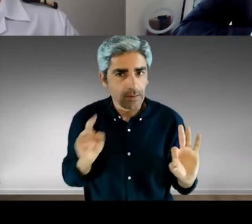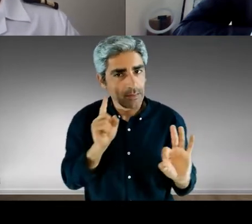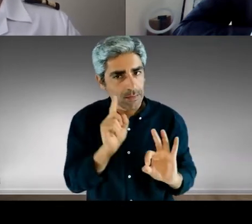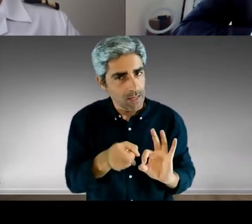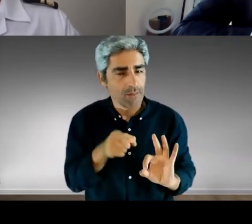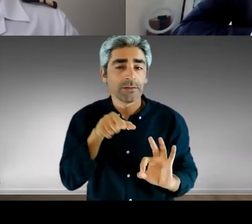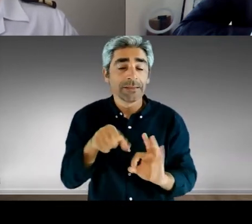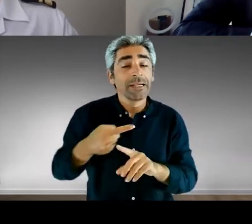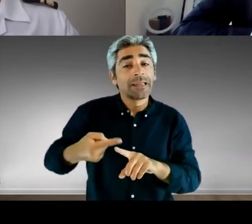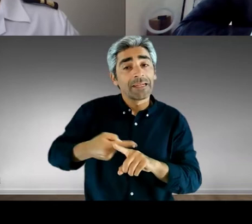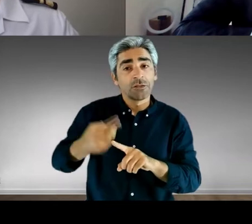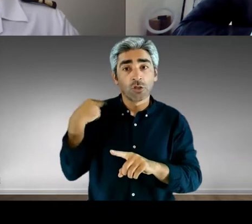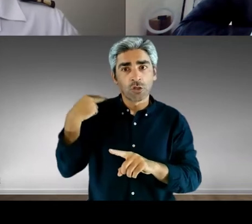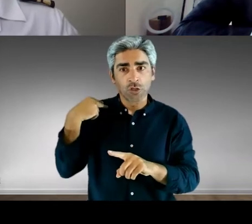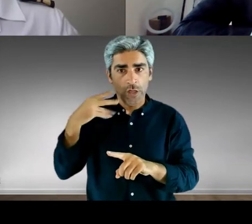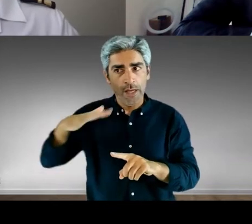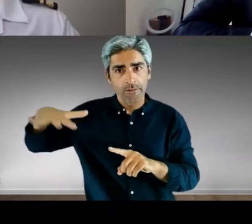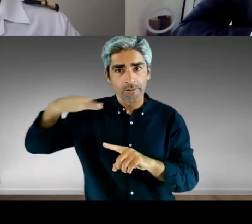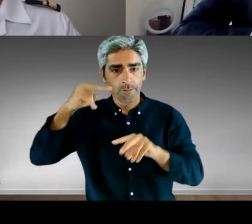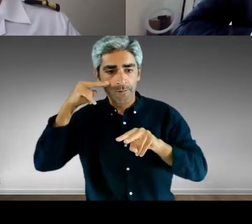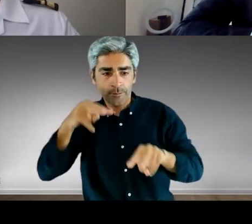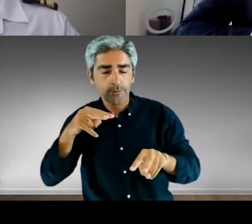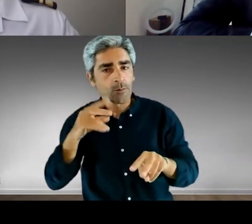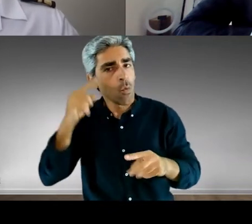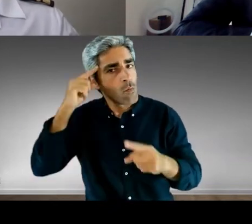Este interesse da chefia nos resultados deve ser sustentado,